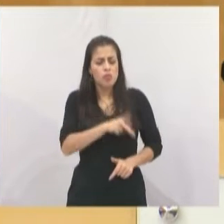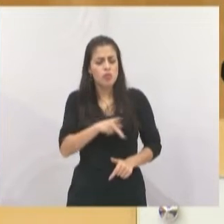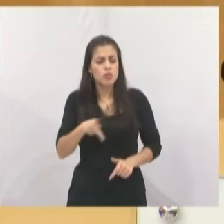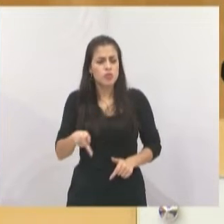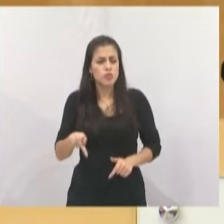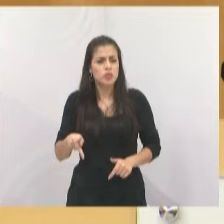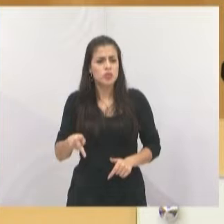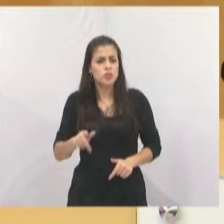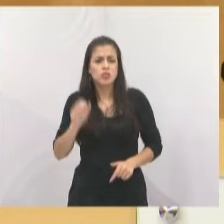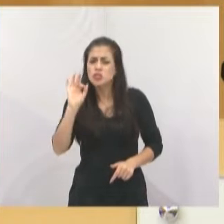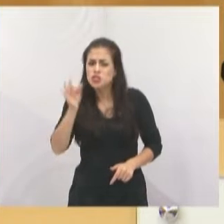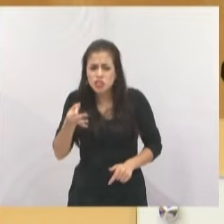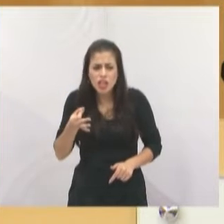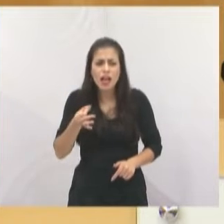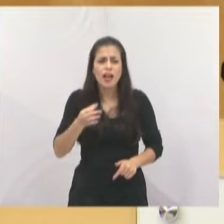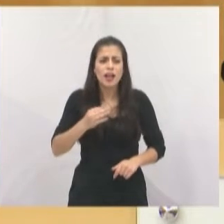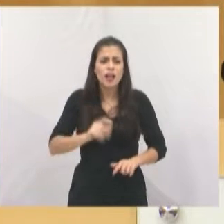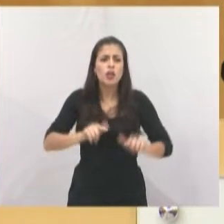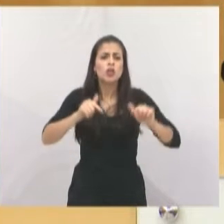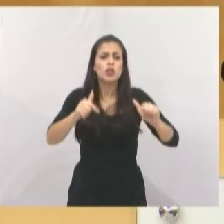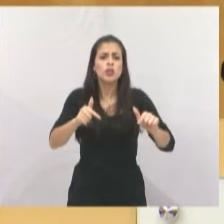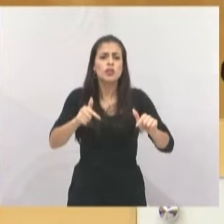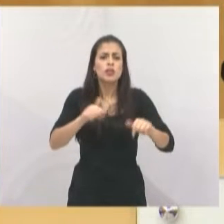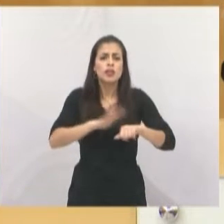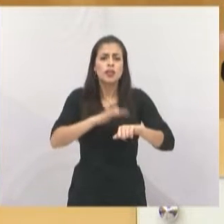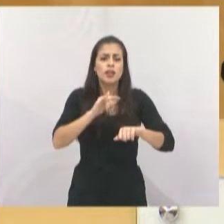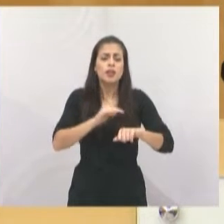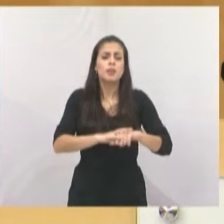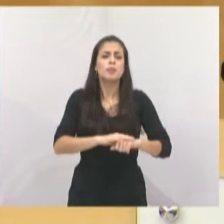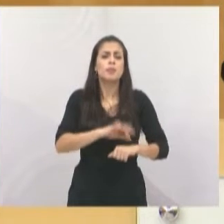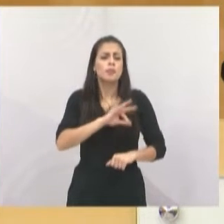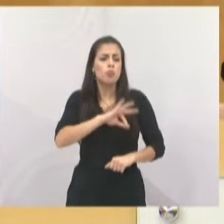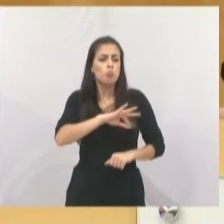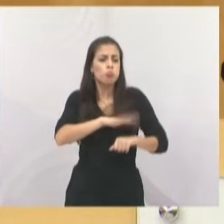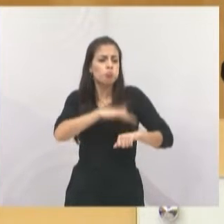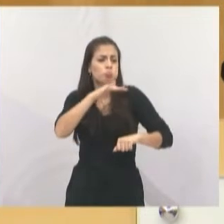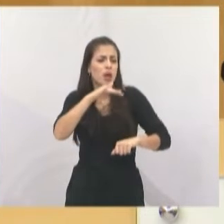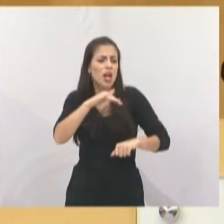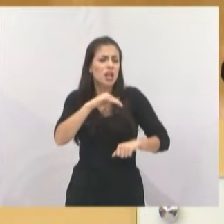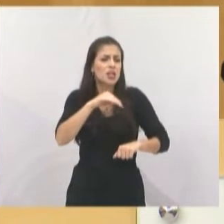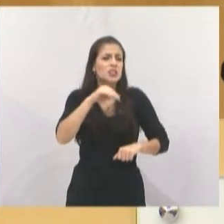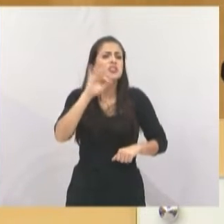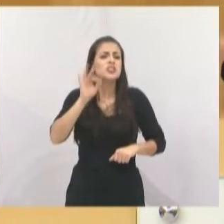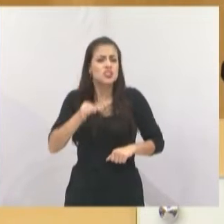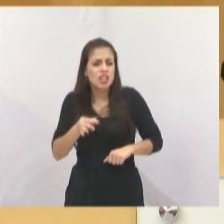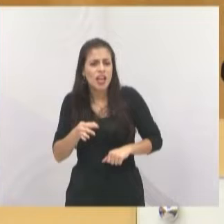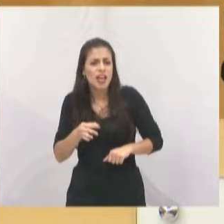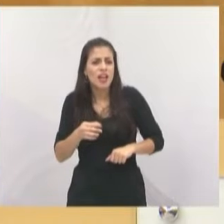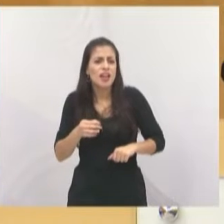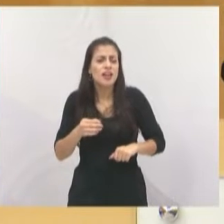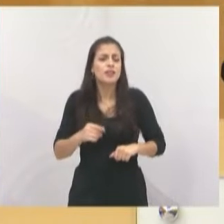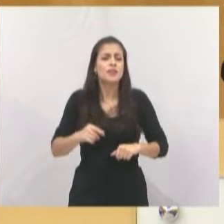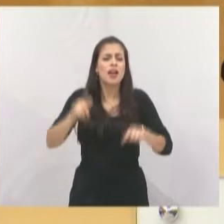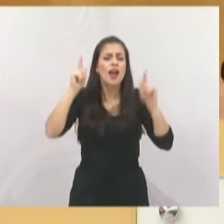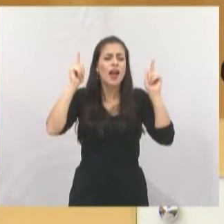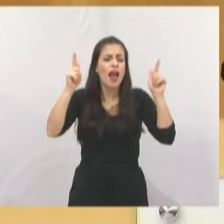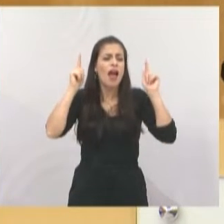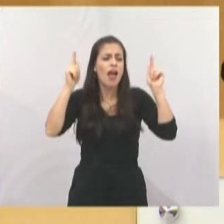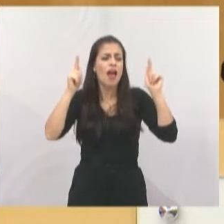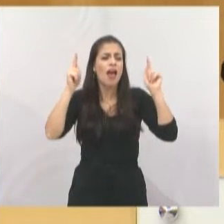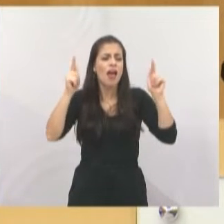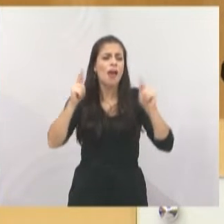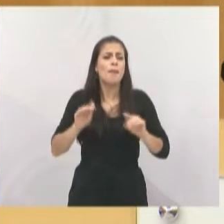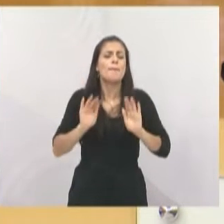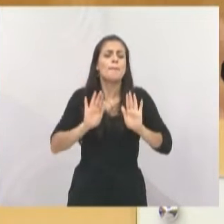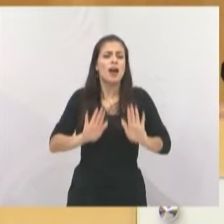lutei várias vezes por aumento de salário. Né, já fiz greve, já parei 3 meses, né, na época que eu dava aula, que hoje eu